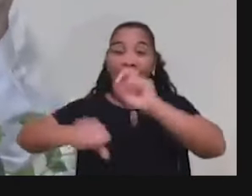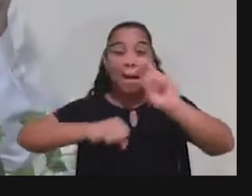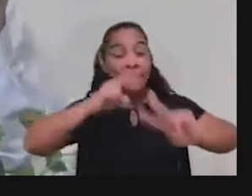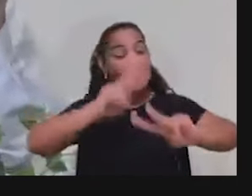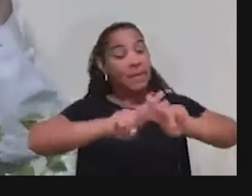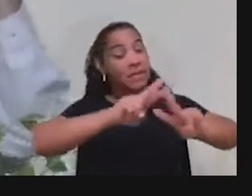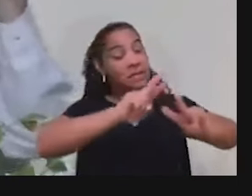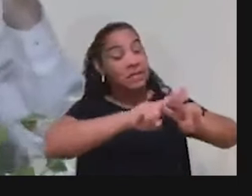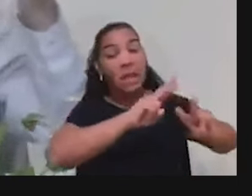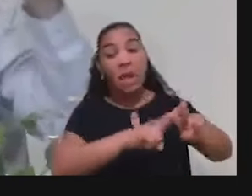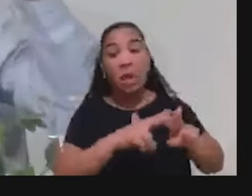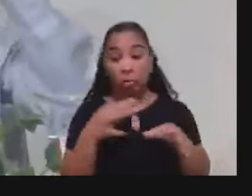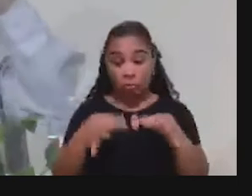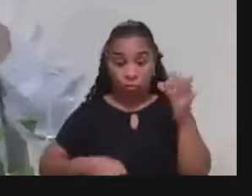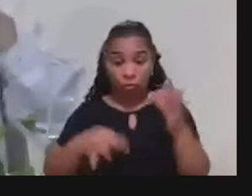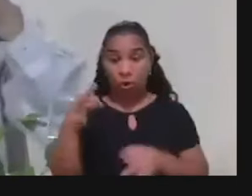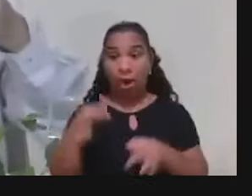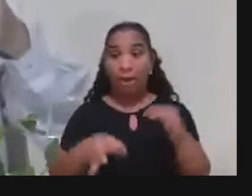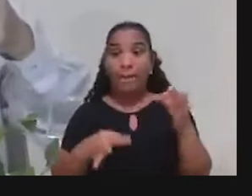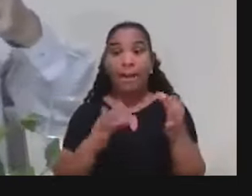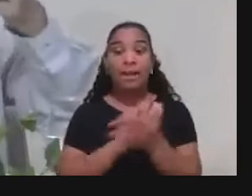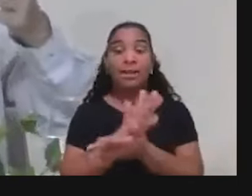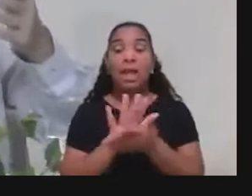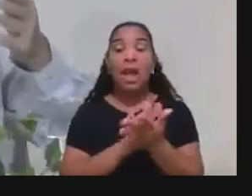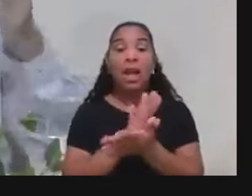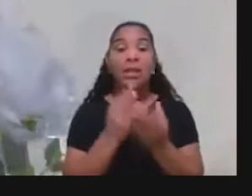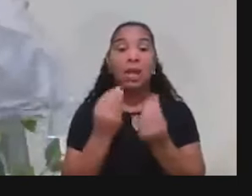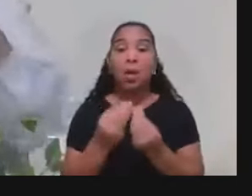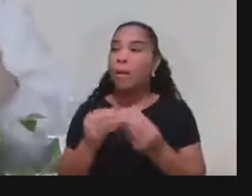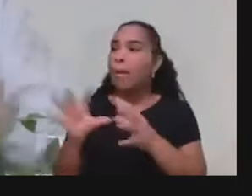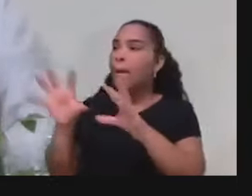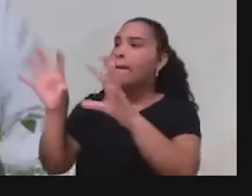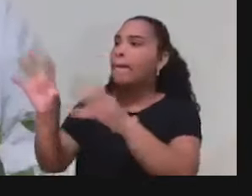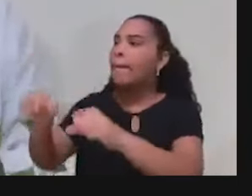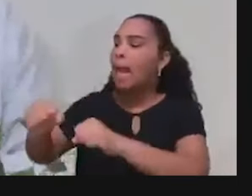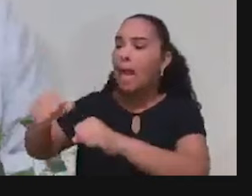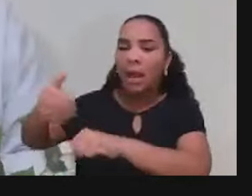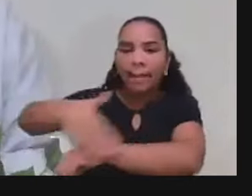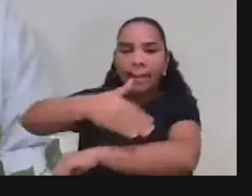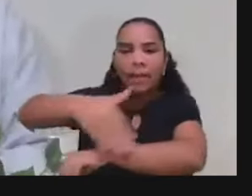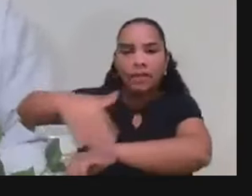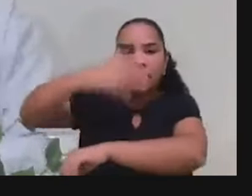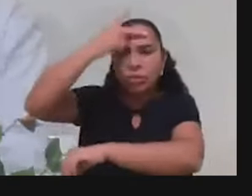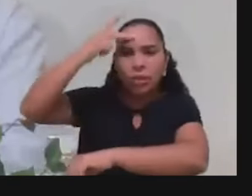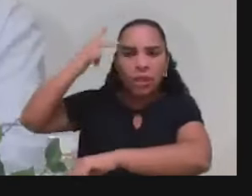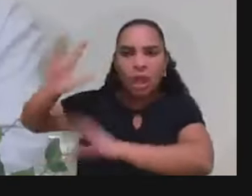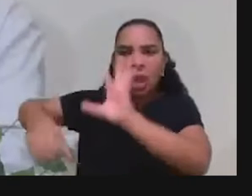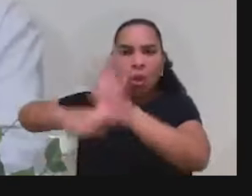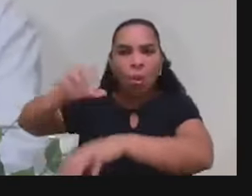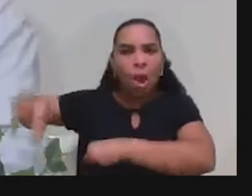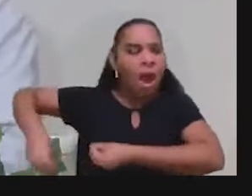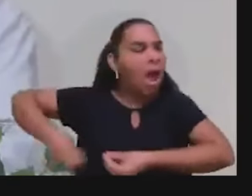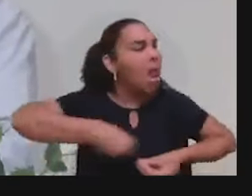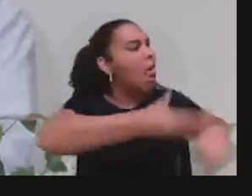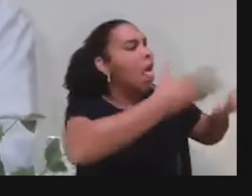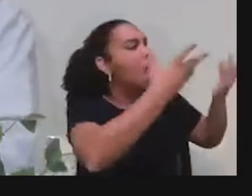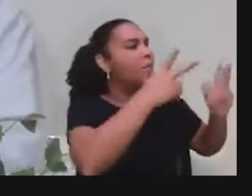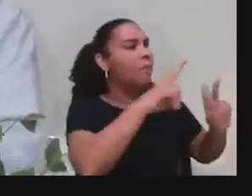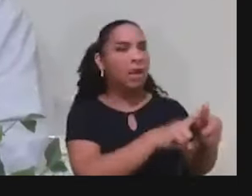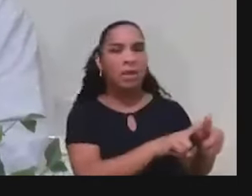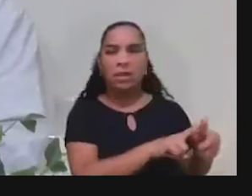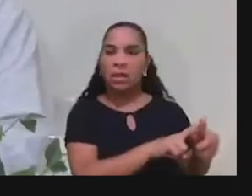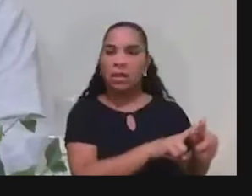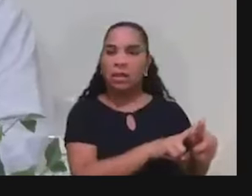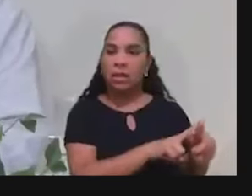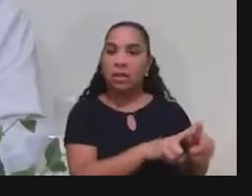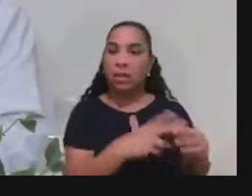julgamento. Como é que pegam pessoas da rua, botam no ônibus e levam para a cadeia? Ah, mas são terroristas. Mas ninguém